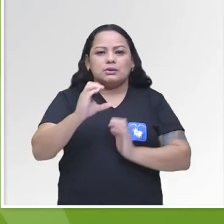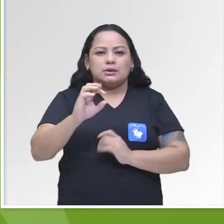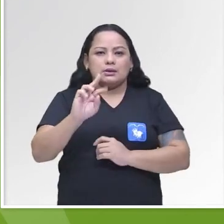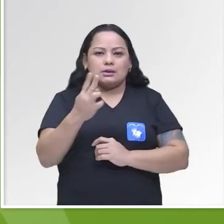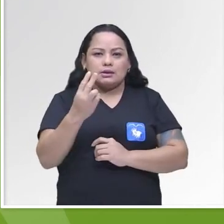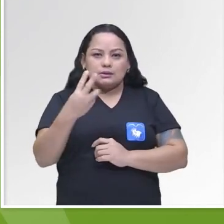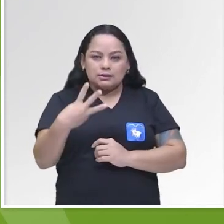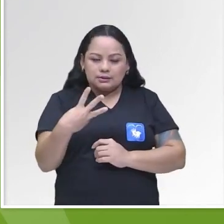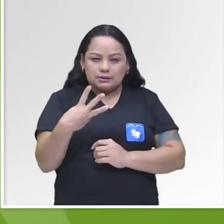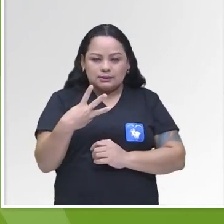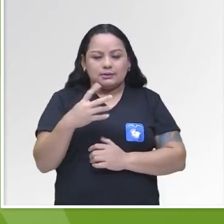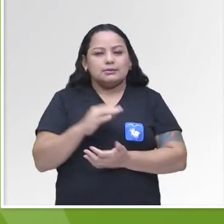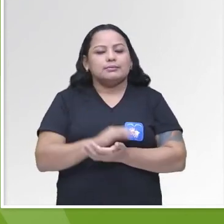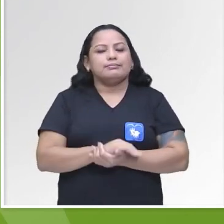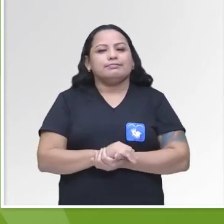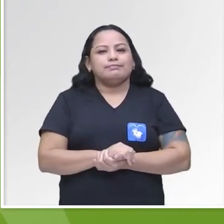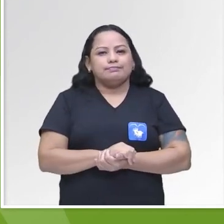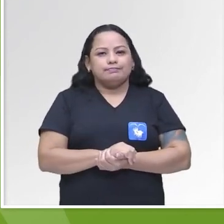CH3. Então,